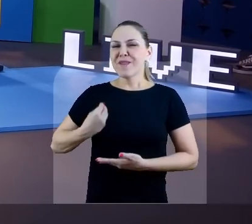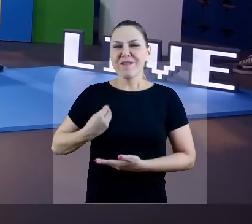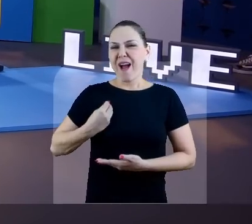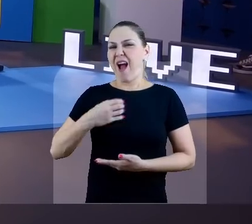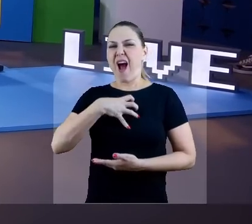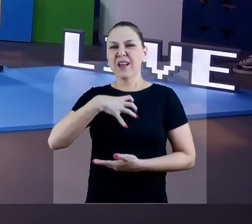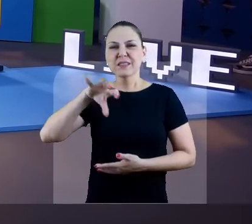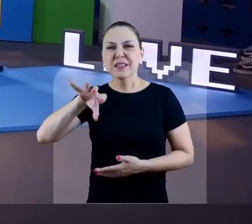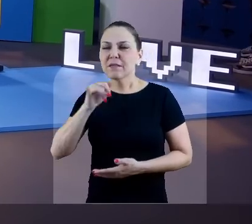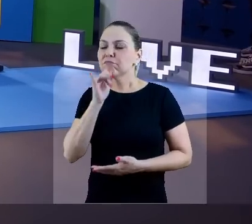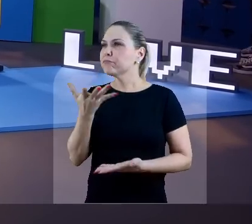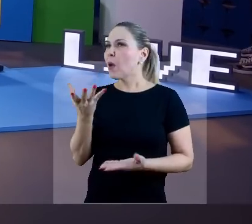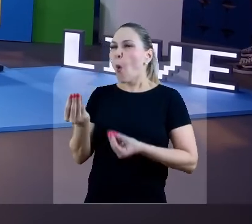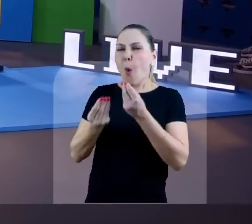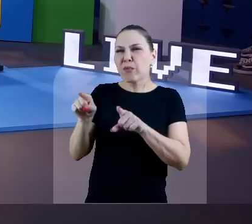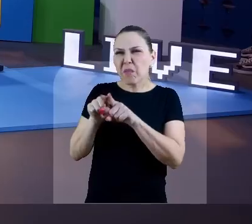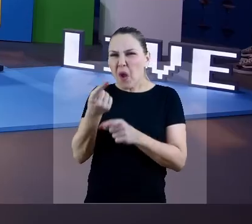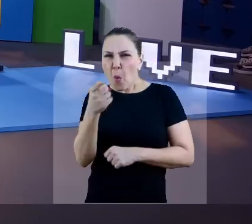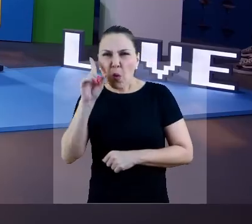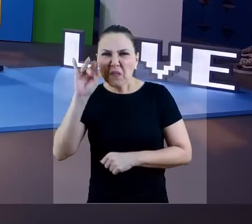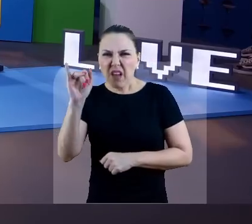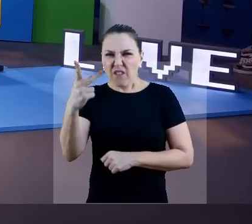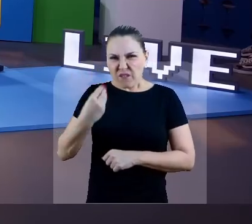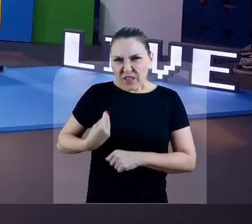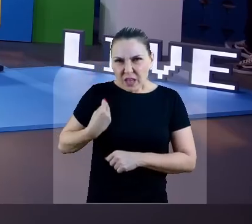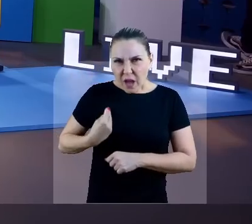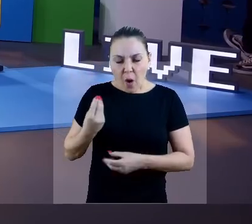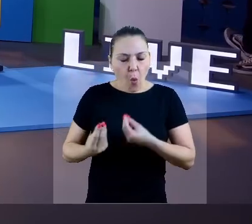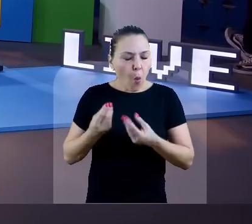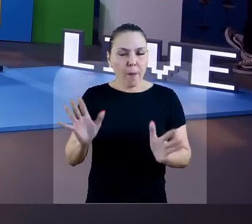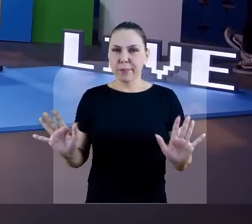maneira. Não viva também como se fosse o último dia da tua vida.